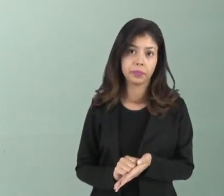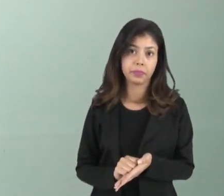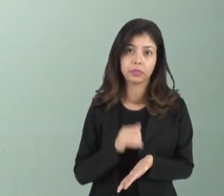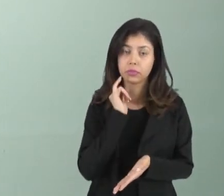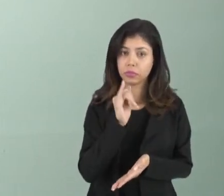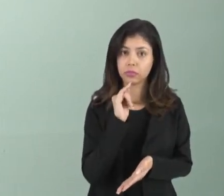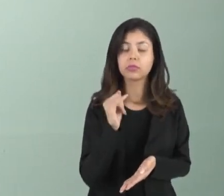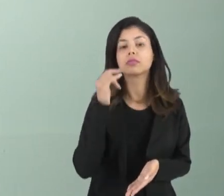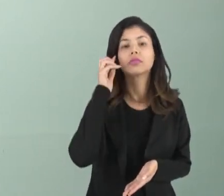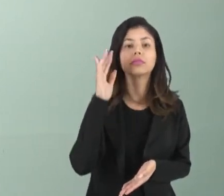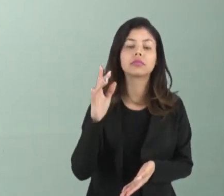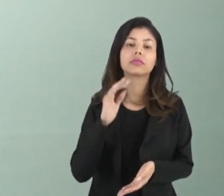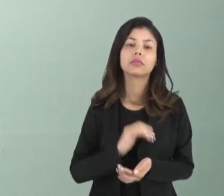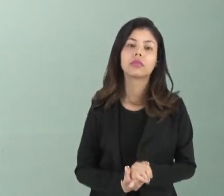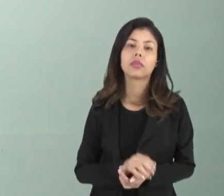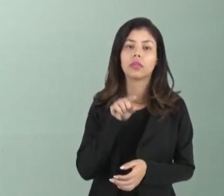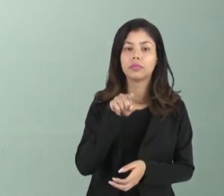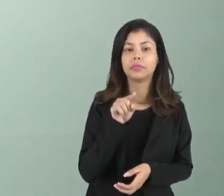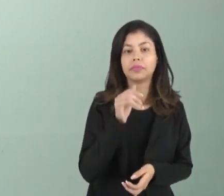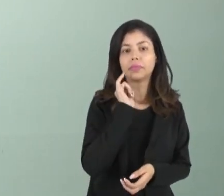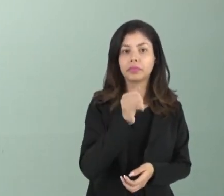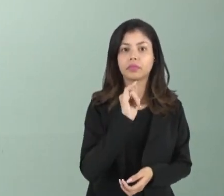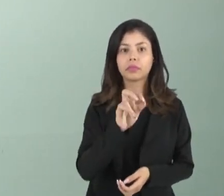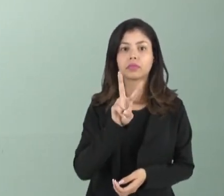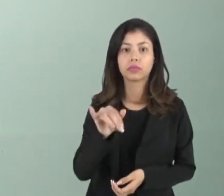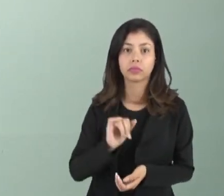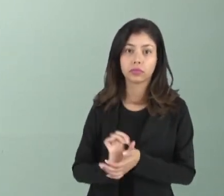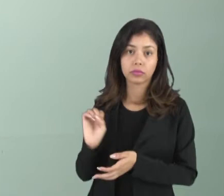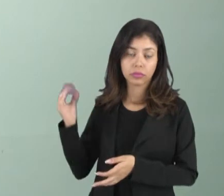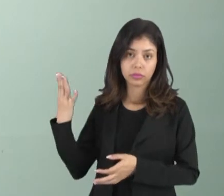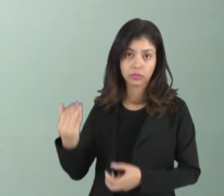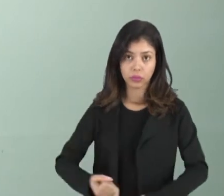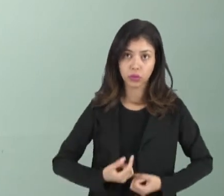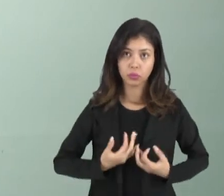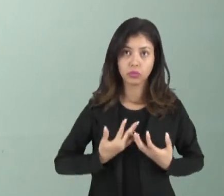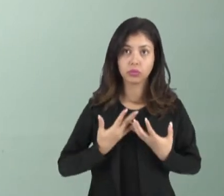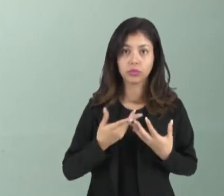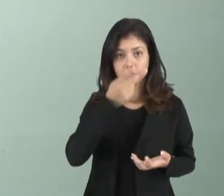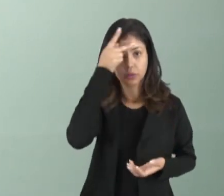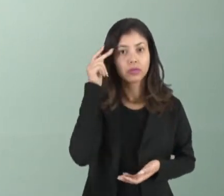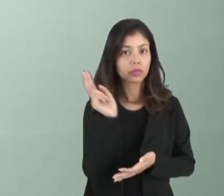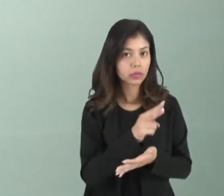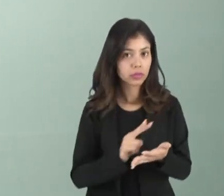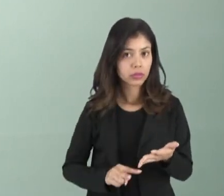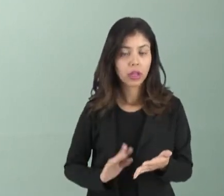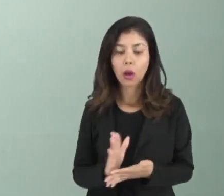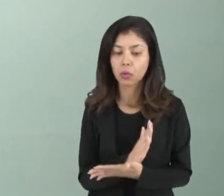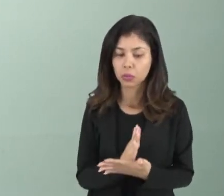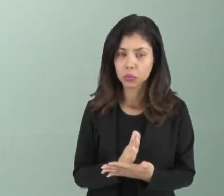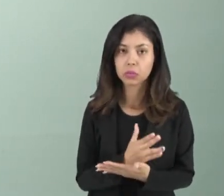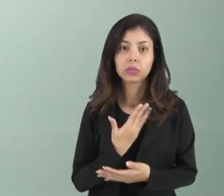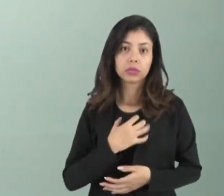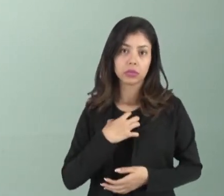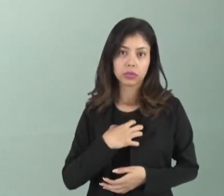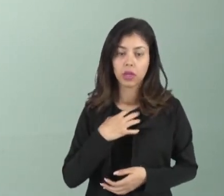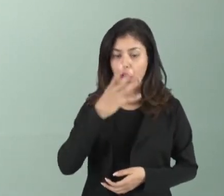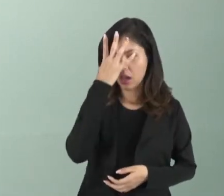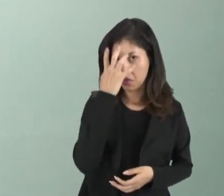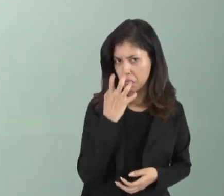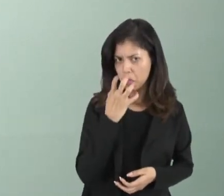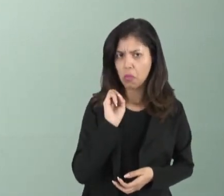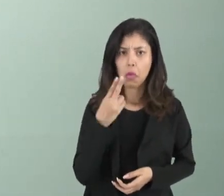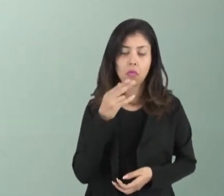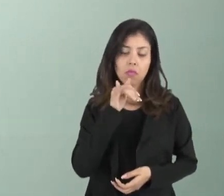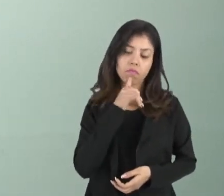ficção. Essa narrativa ela tem que causar alguma emoção em quem está lendo, algum sentimento. Pode ser raiva, pode